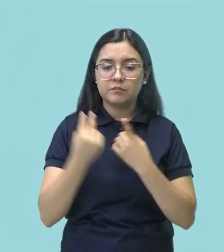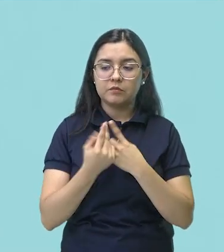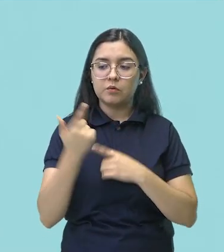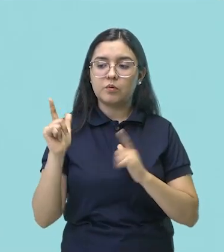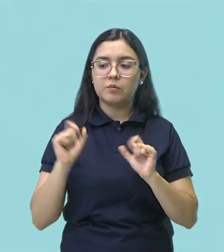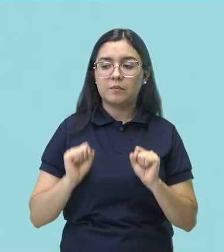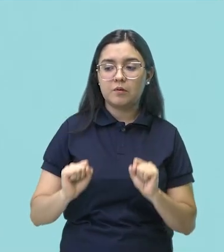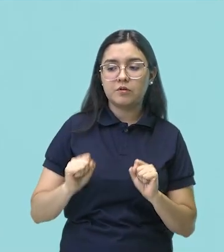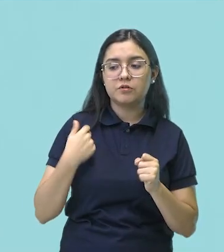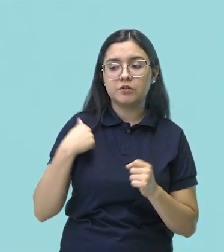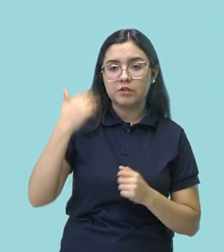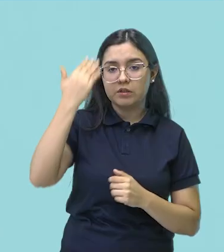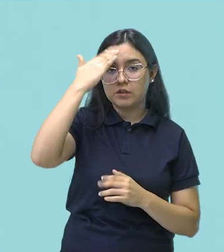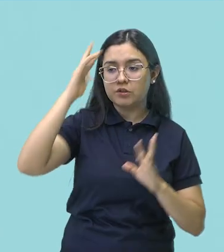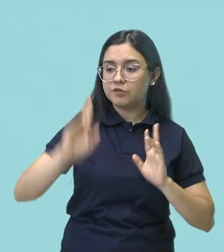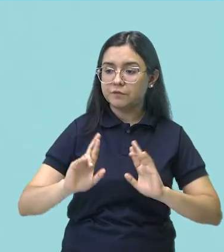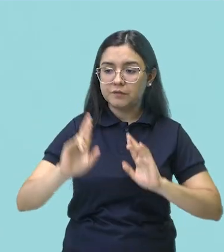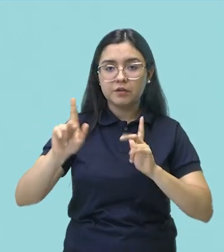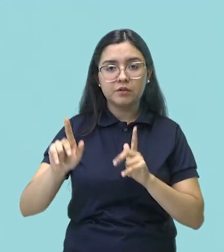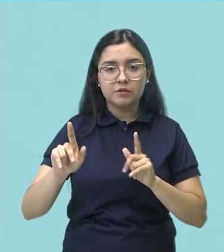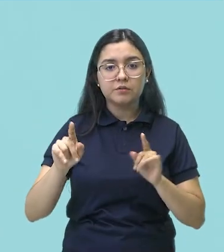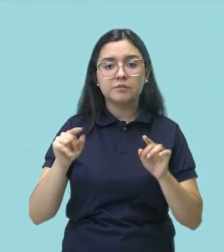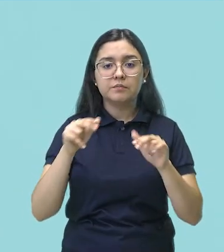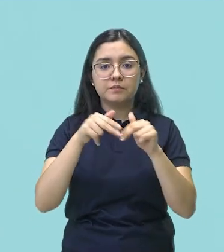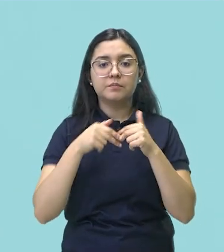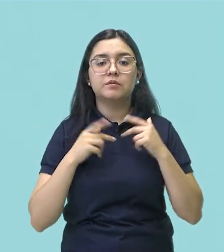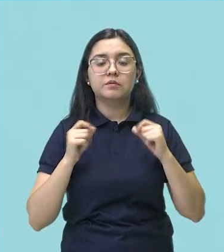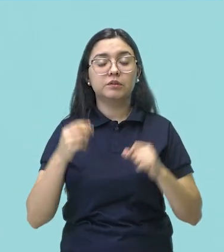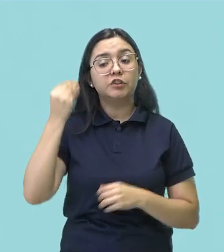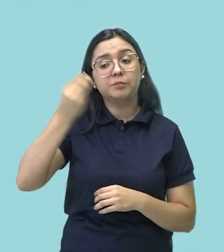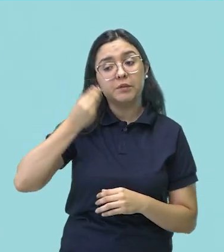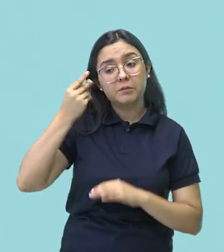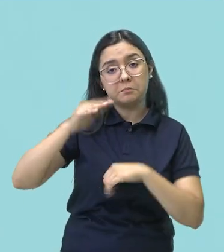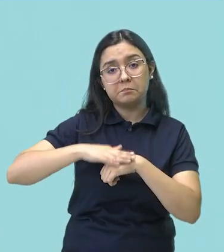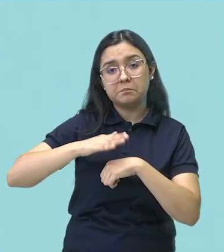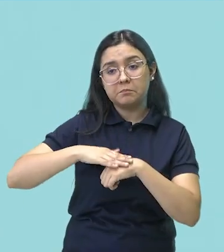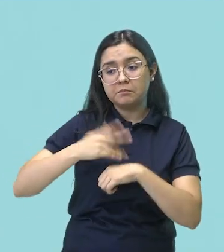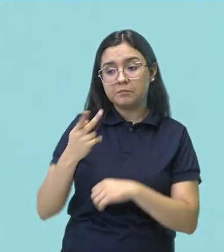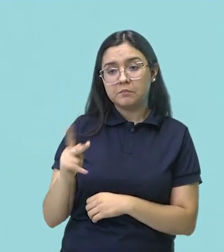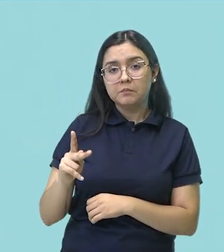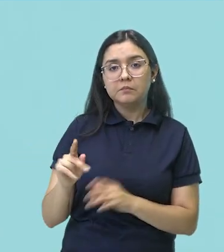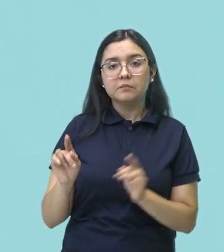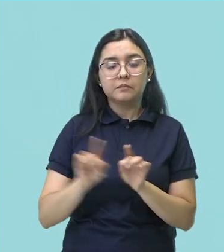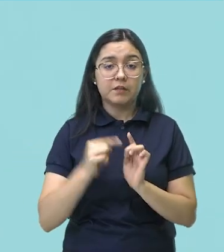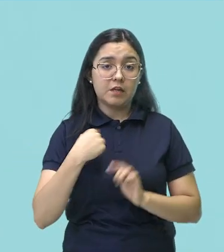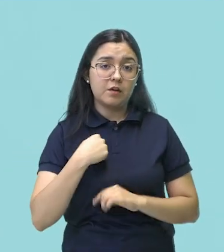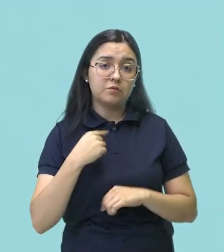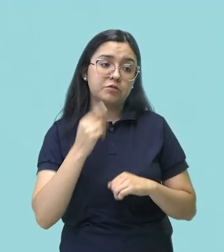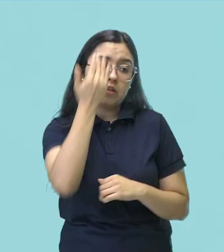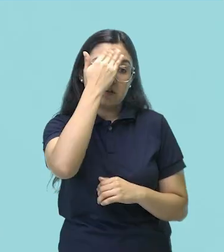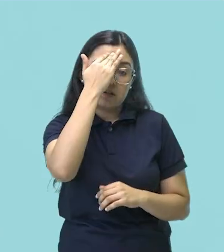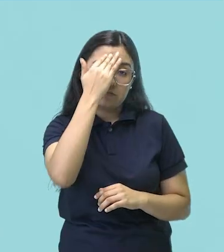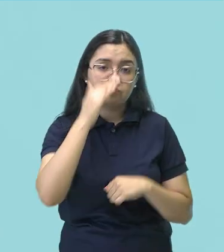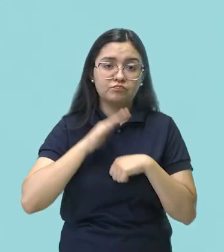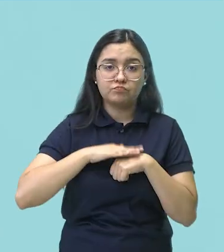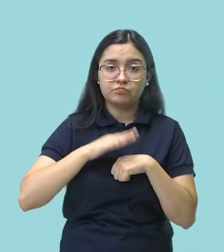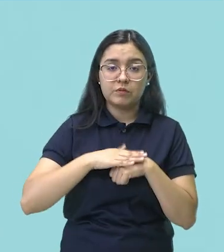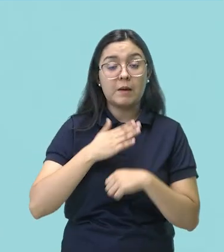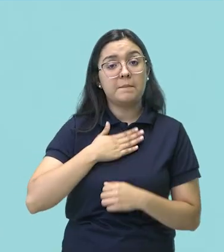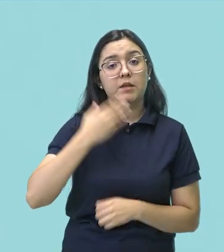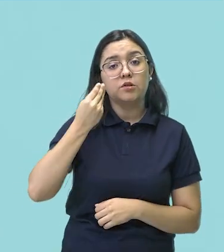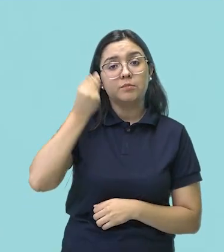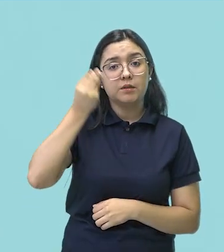pode entender de uma forma, por conta da experiência dele. E eu já entendo de outra forma, por conta da